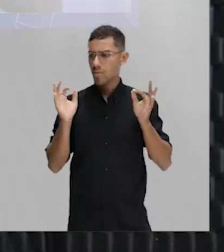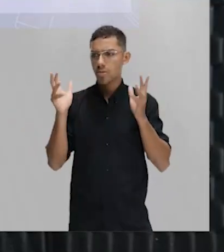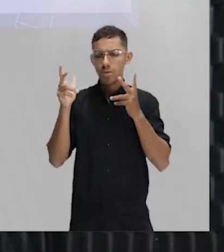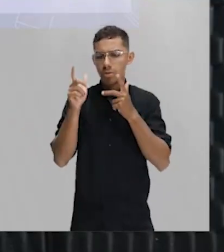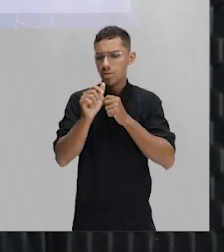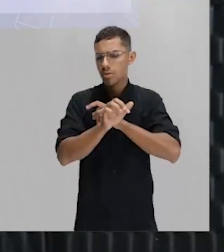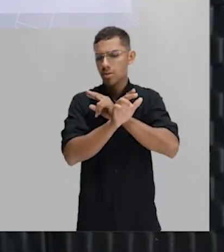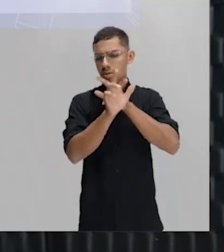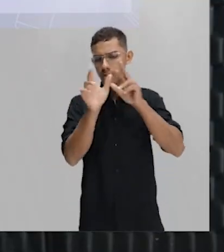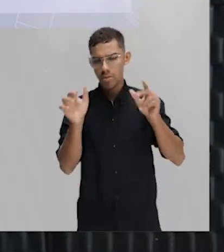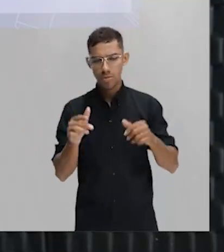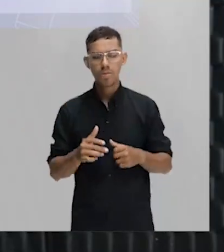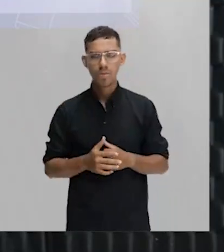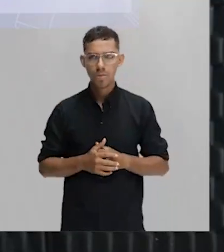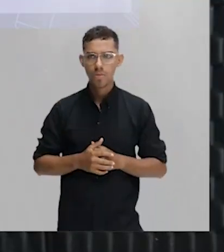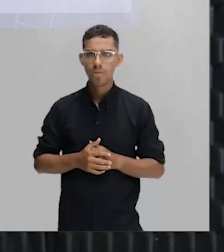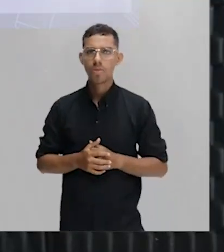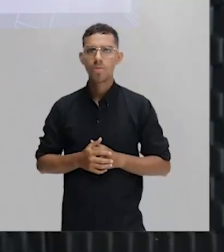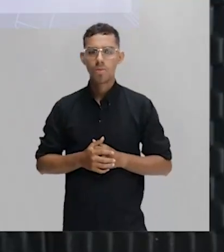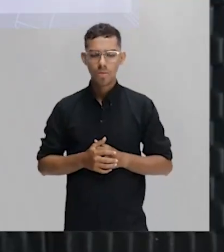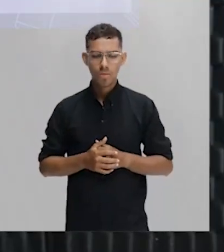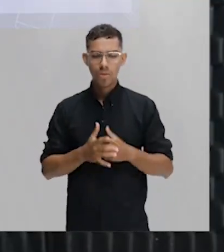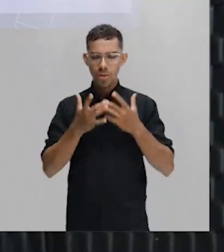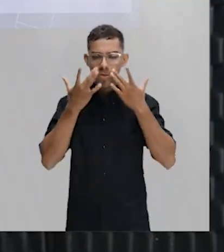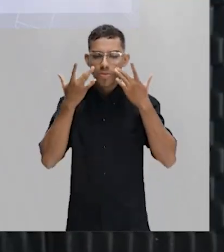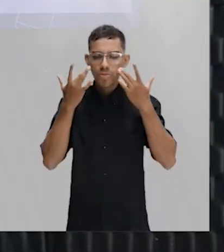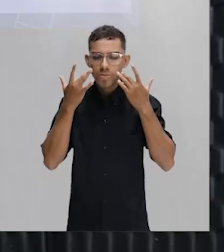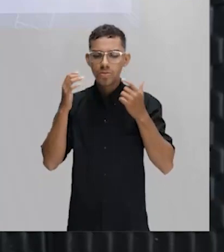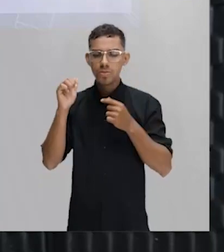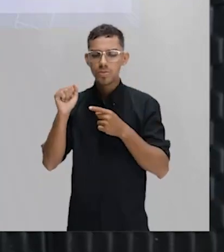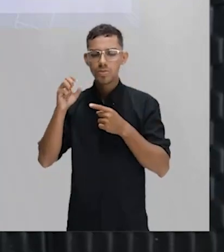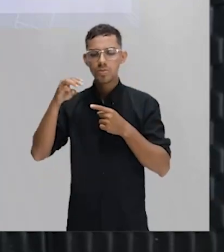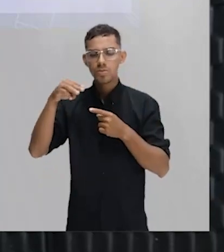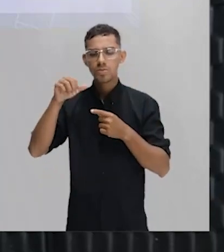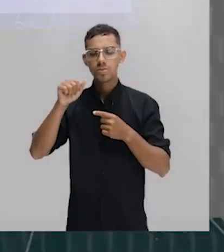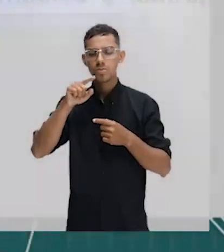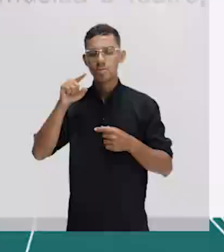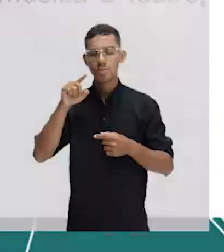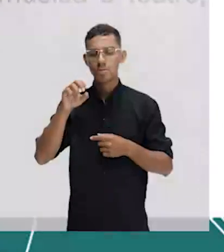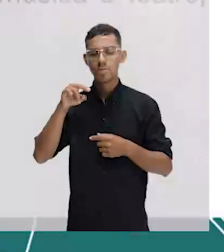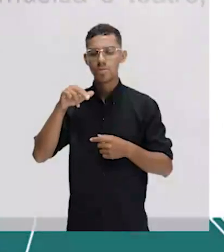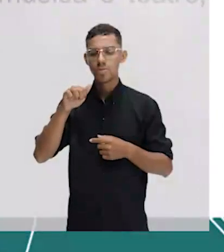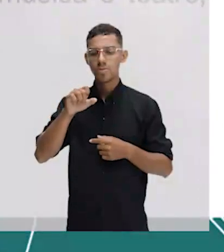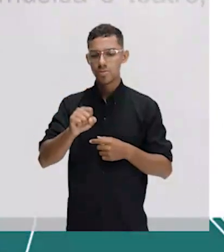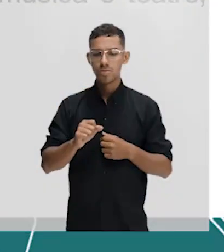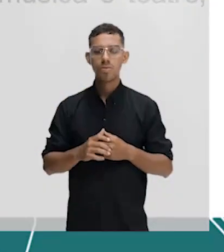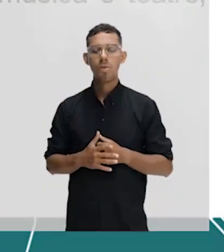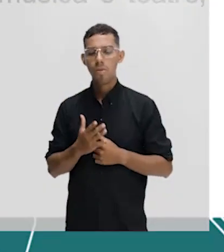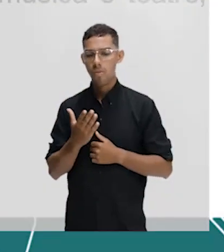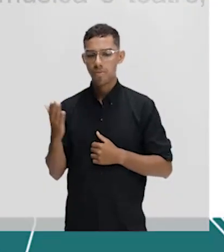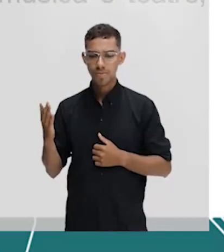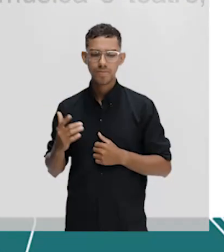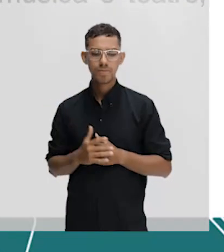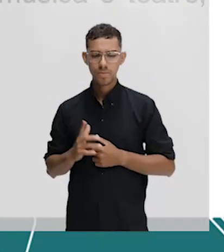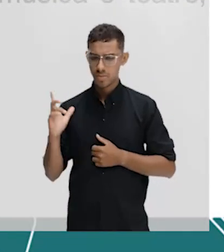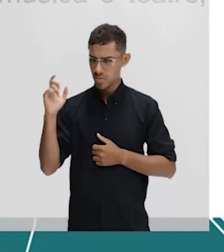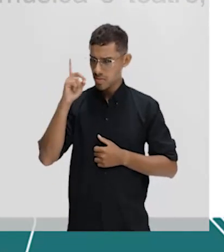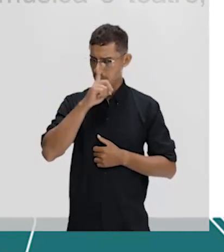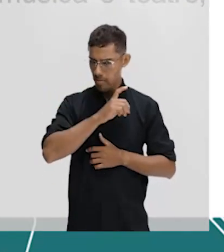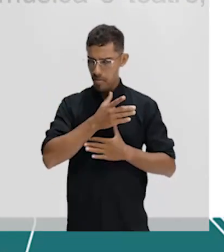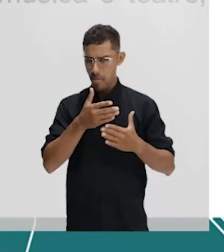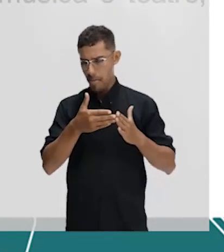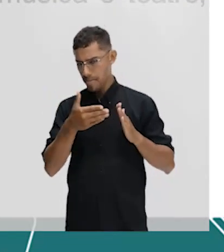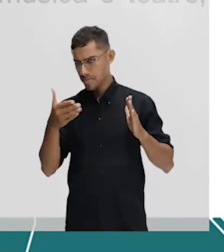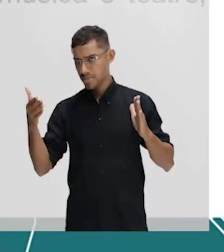coisas. Teatro Amazonas, vamos falar por. Eu fui colocando, foi uma coisa difícil. Por mim, eu colocava tudo, a gente passava o resto do dia